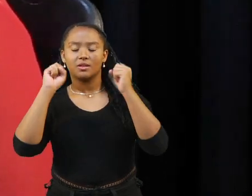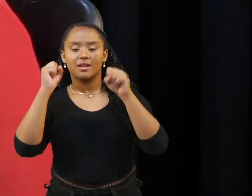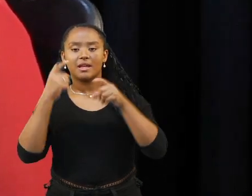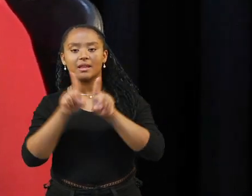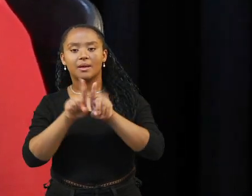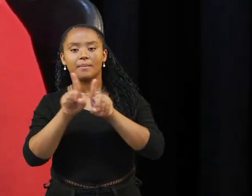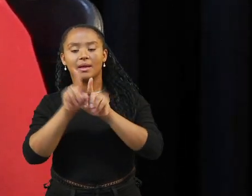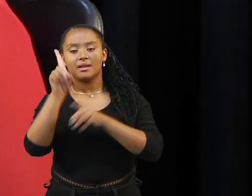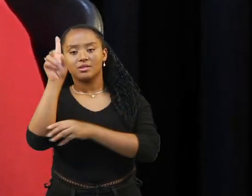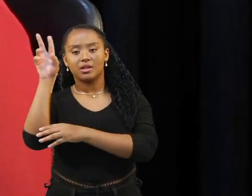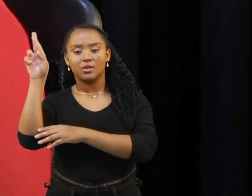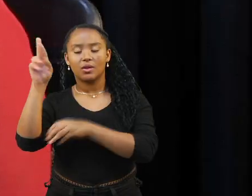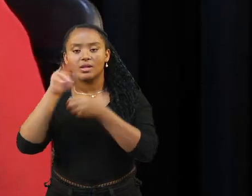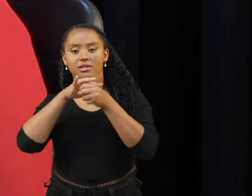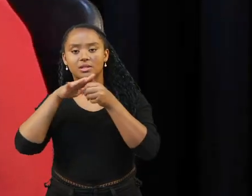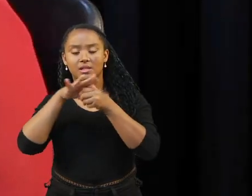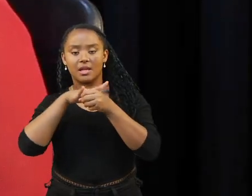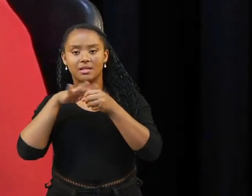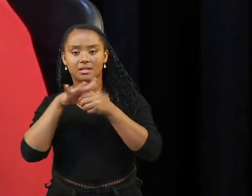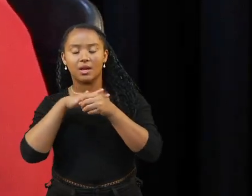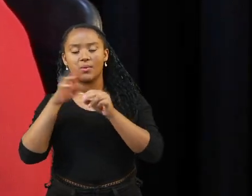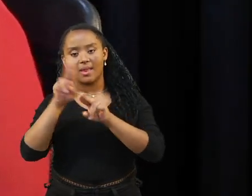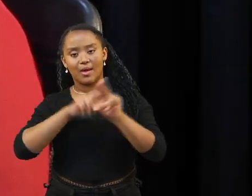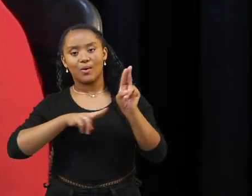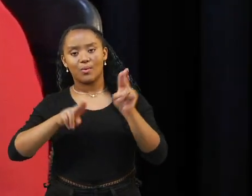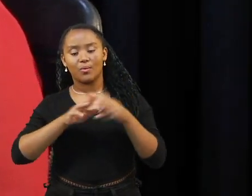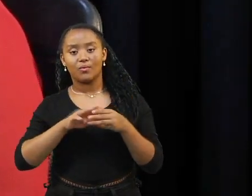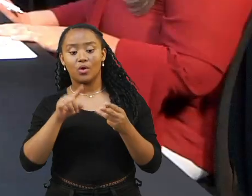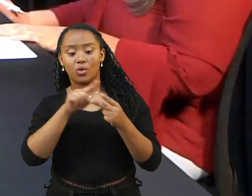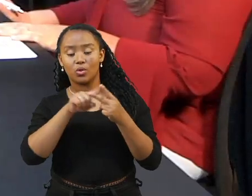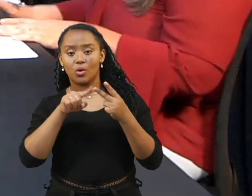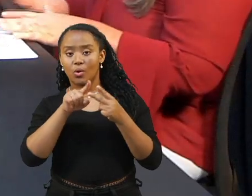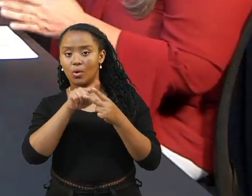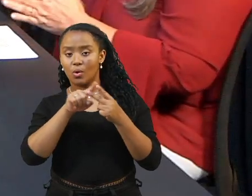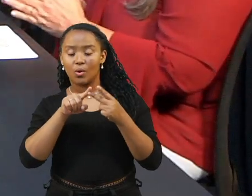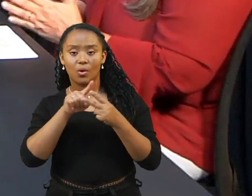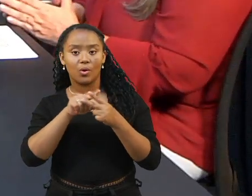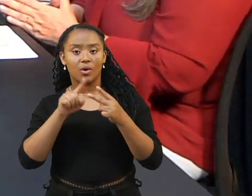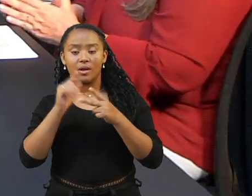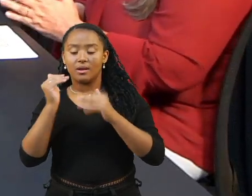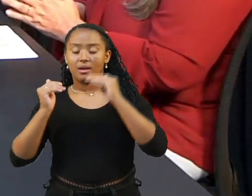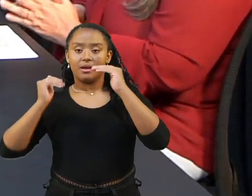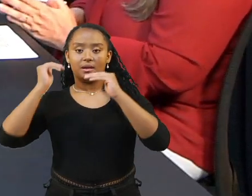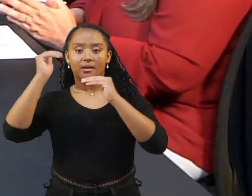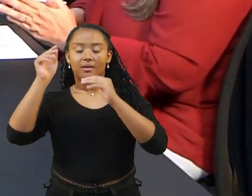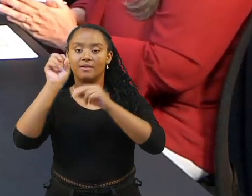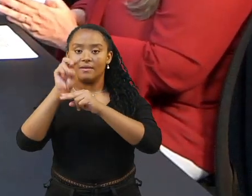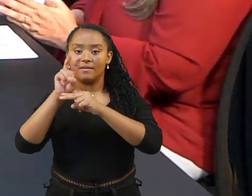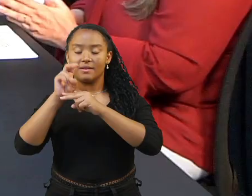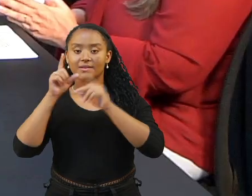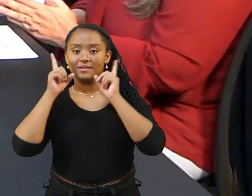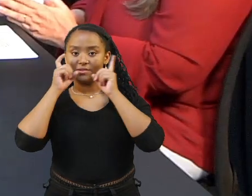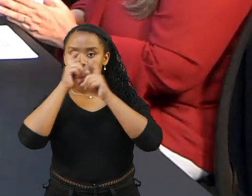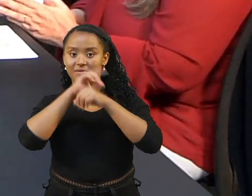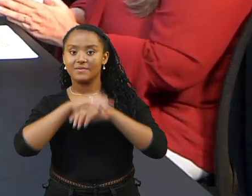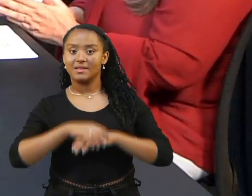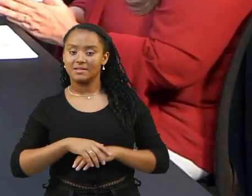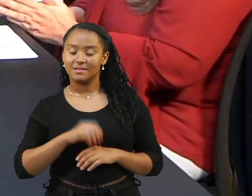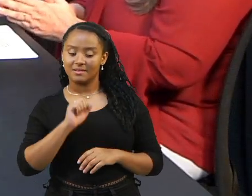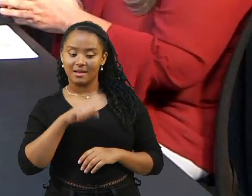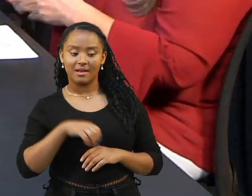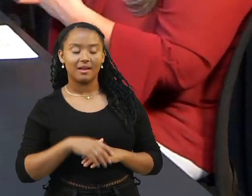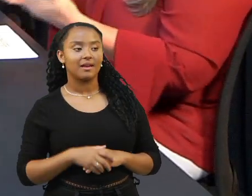a diretoria de extensão da Universidade Federal de Uberlândia. 2 grandes desafios, não é isso, professora?